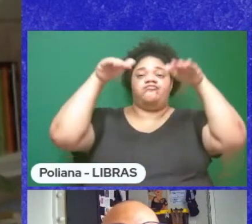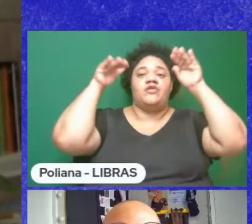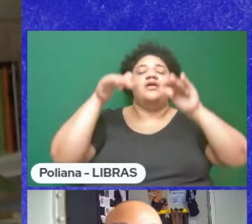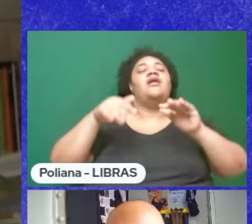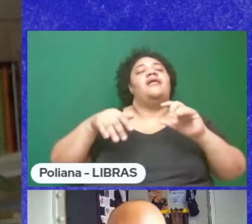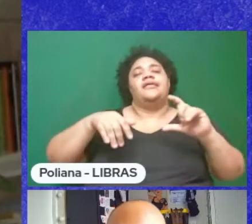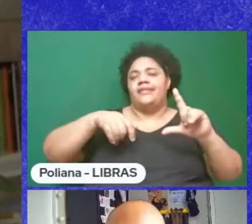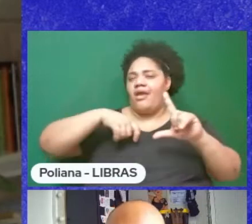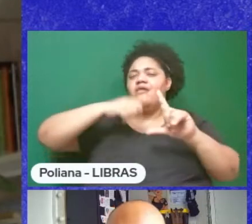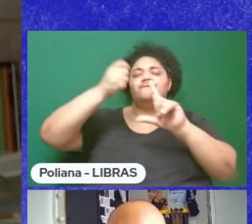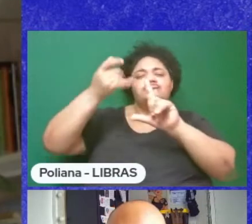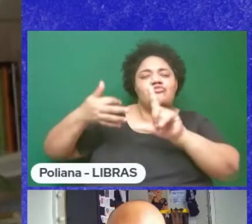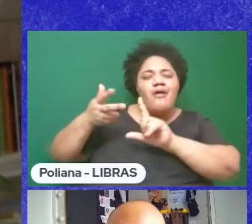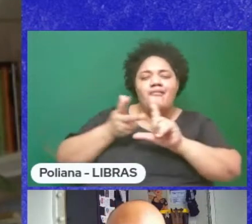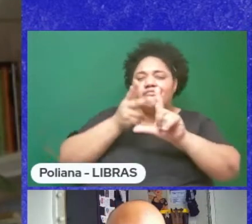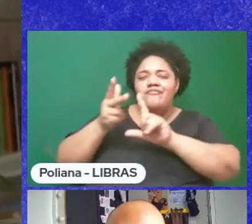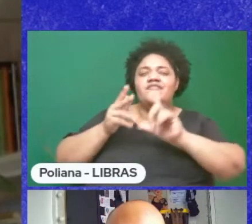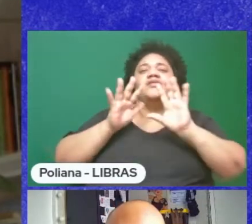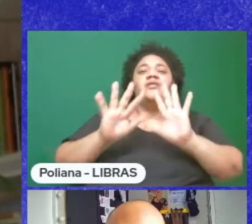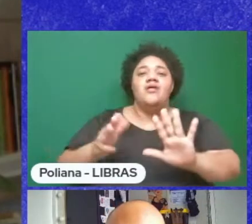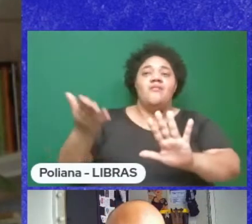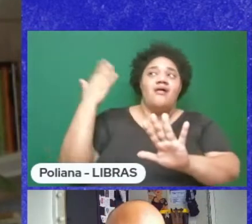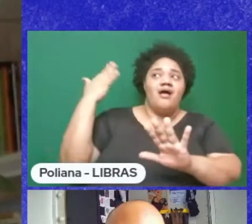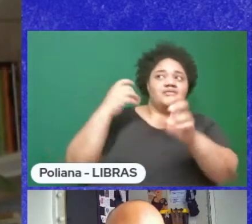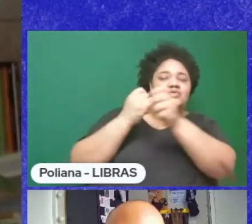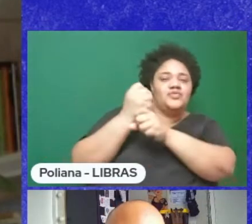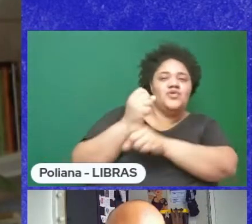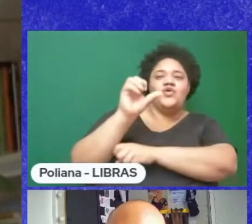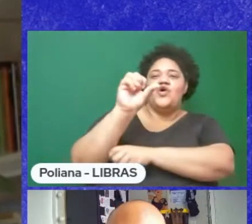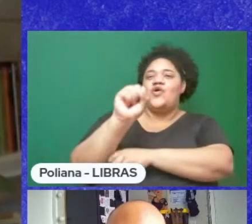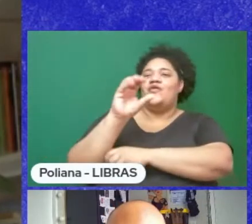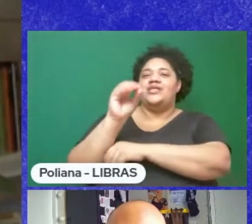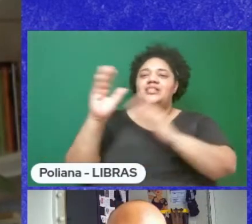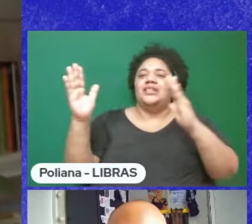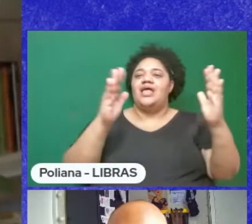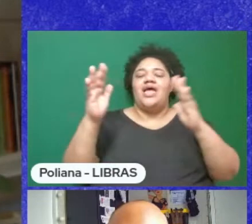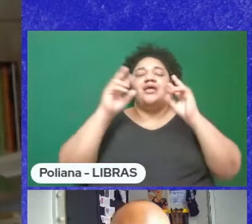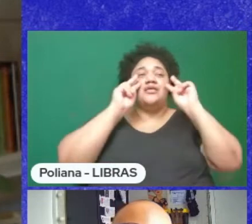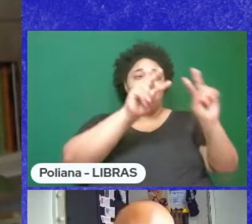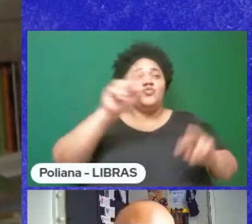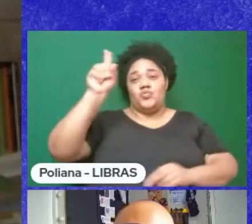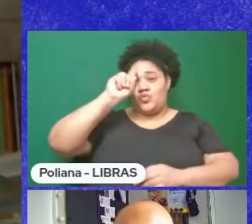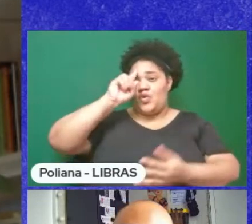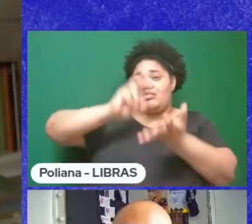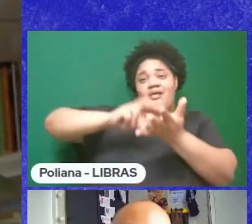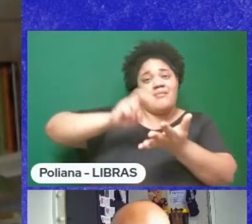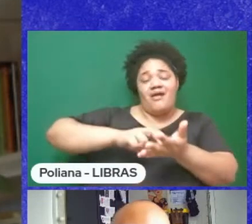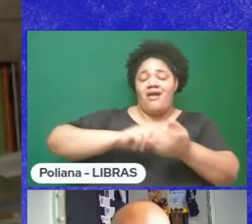quem é da década de 80, nasceu por ali mais ou menos, nasceu com uma nave da Xuxa na televisão todo dia de manhã, então não tinha como a gente